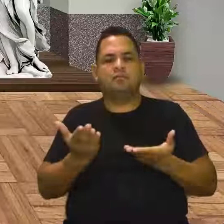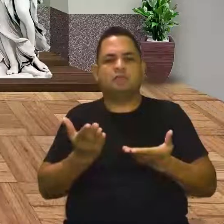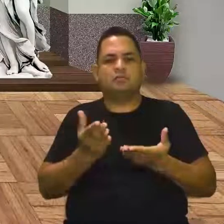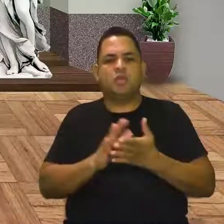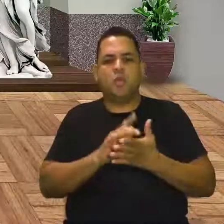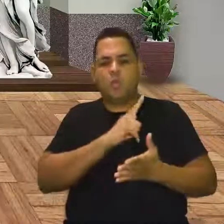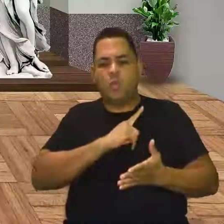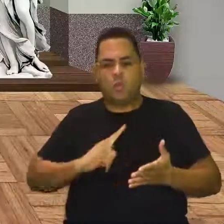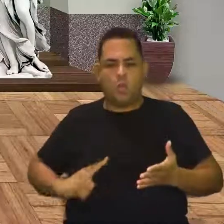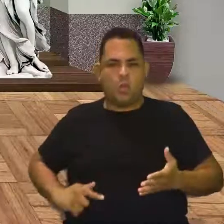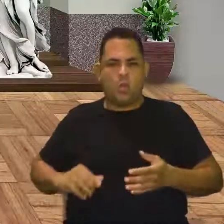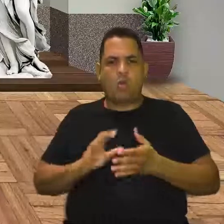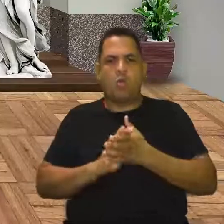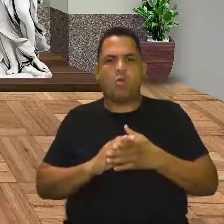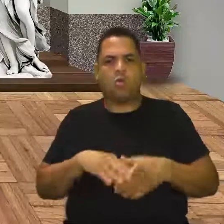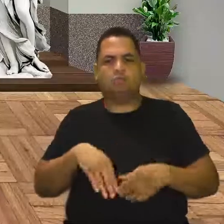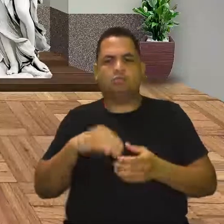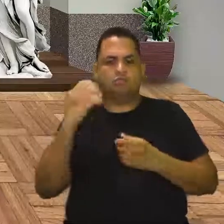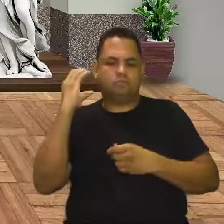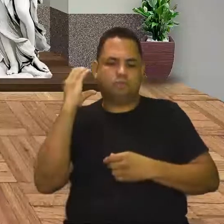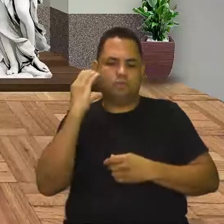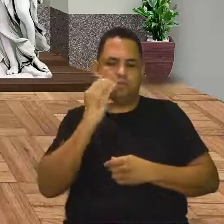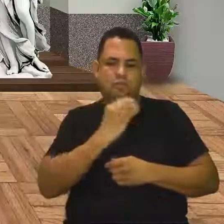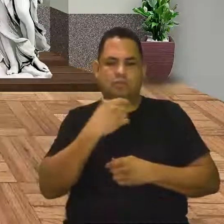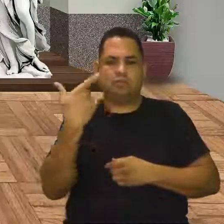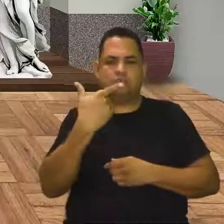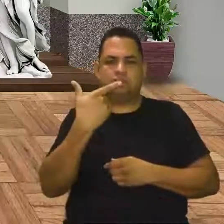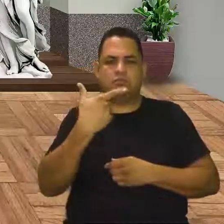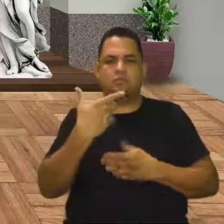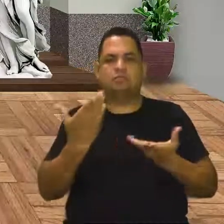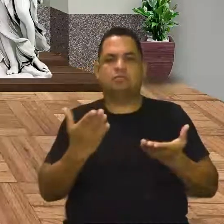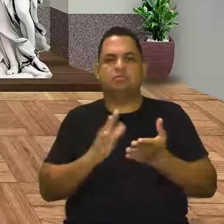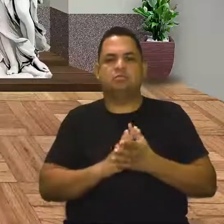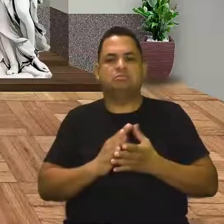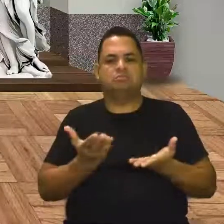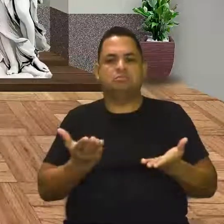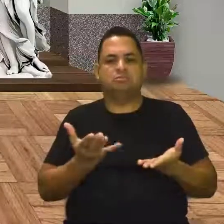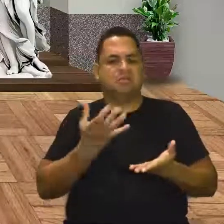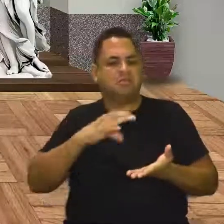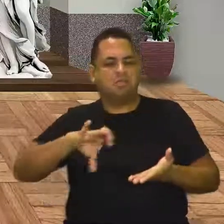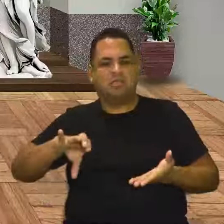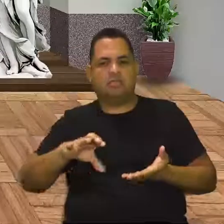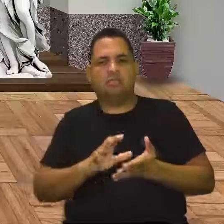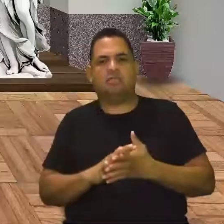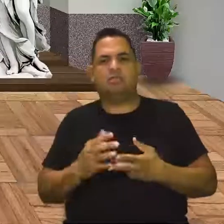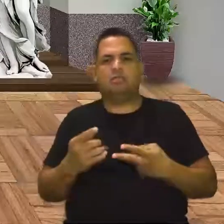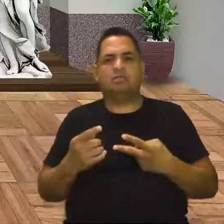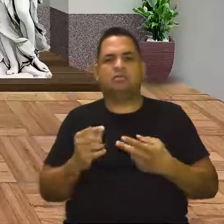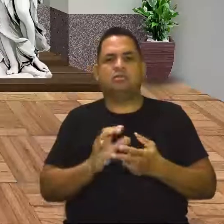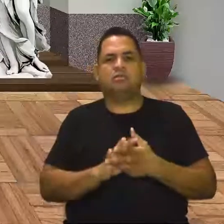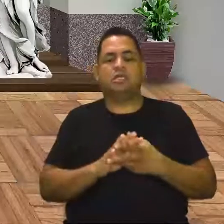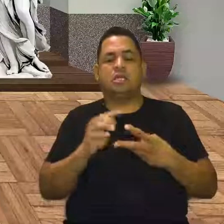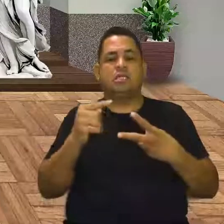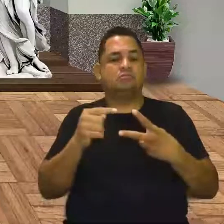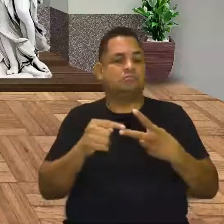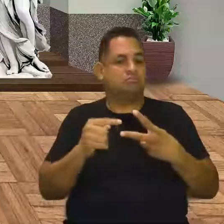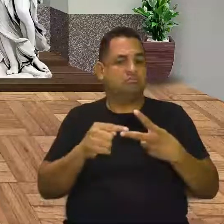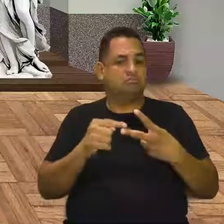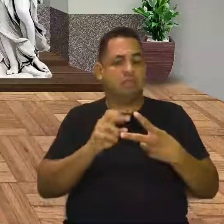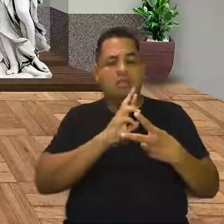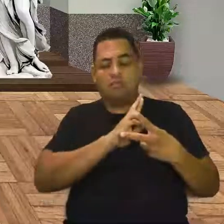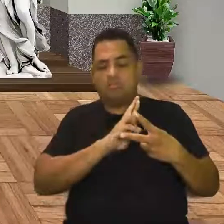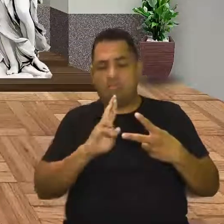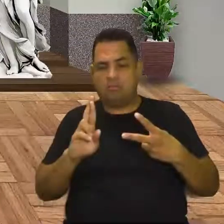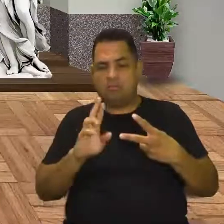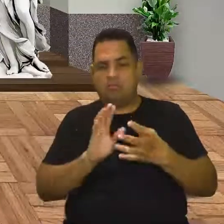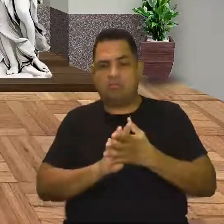II. Dom Pedro disse não para eles. Ficaram insatisfeitos. A questão religiosa. Lá